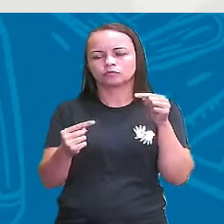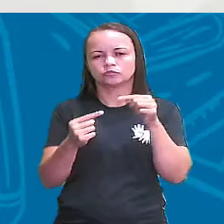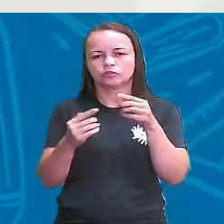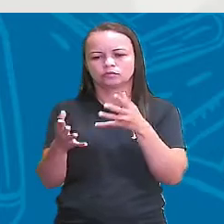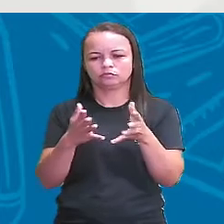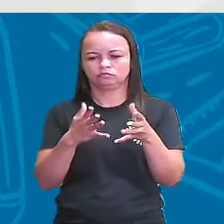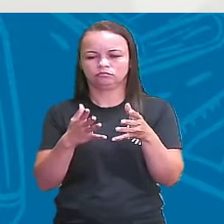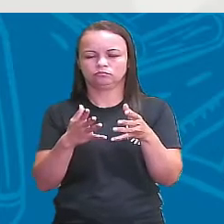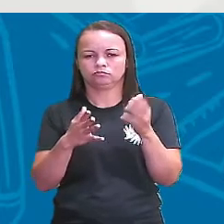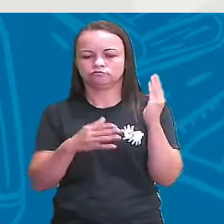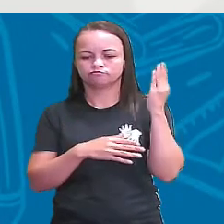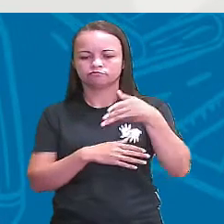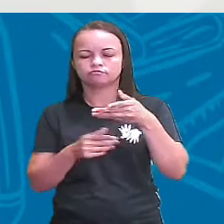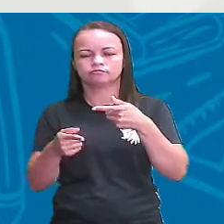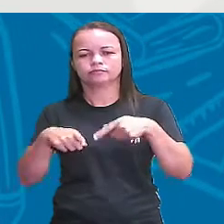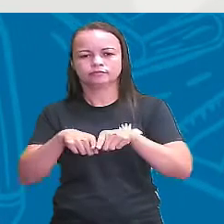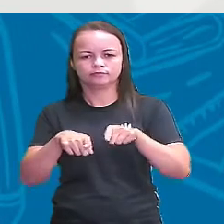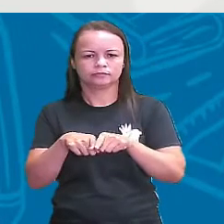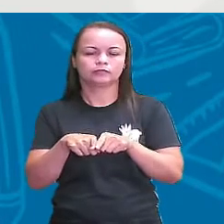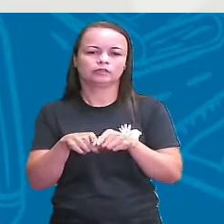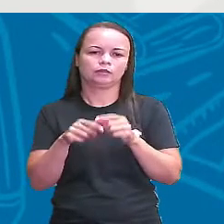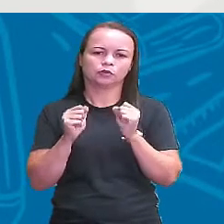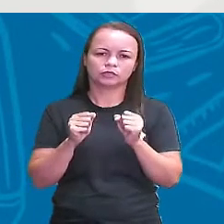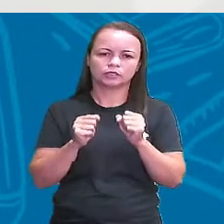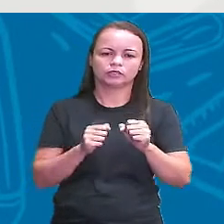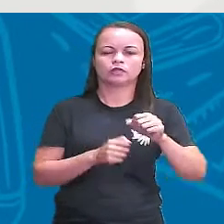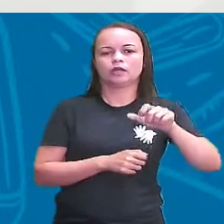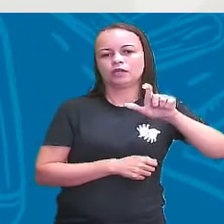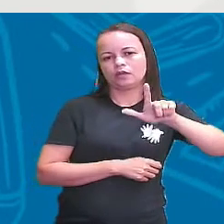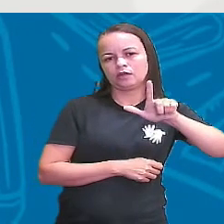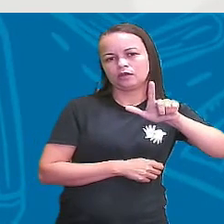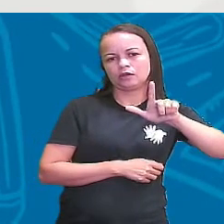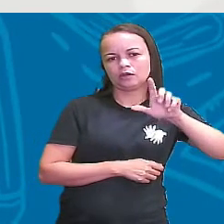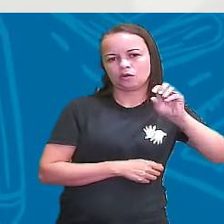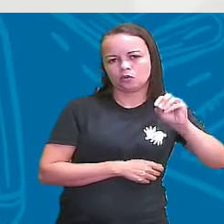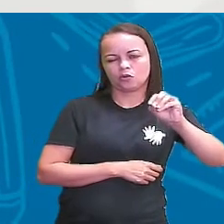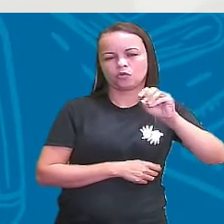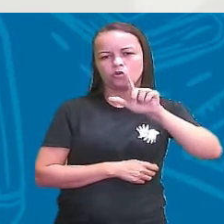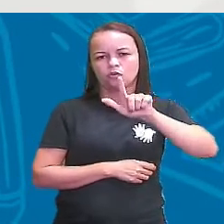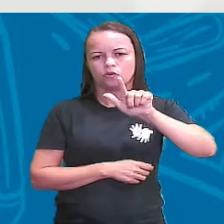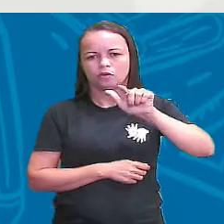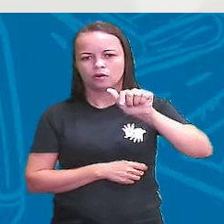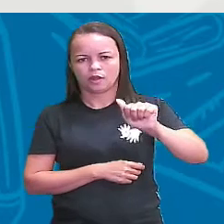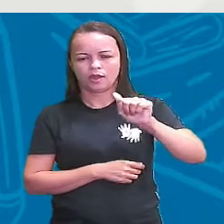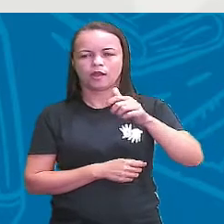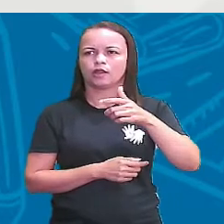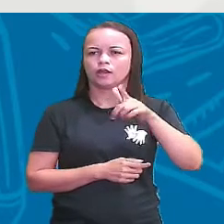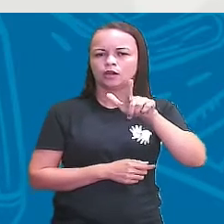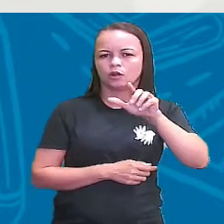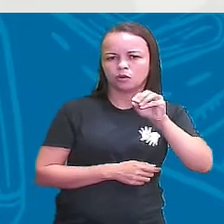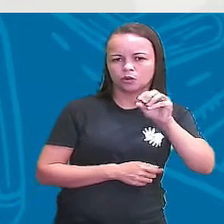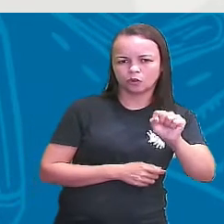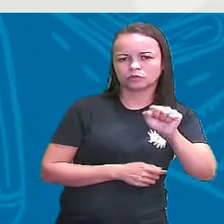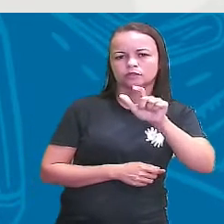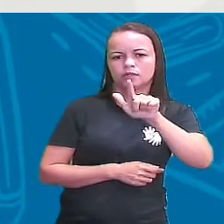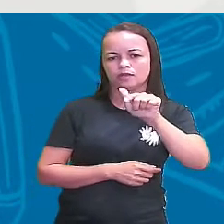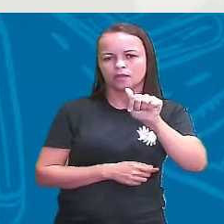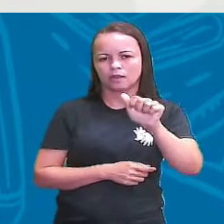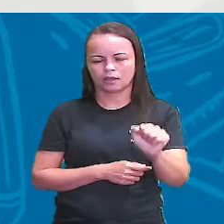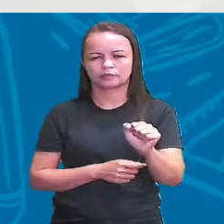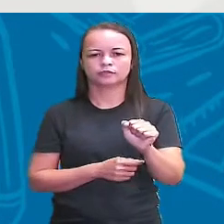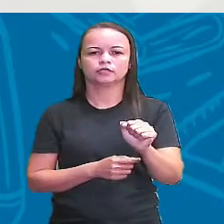na verdade, a gente deveria usar lo e lá, los e las. Então, é quando a gente está colocando o